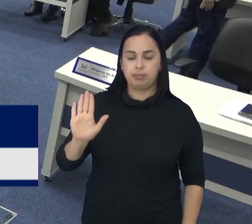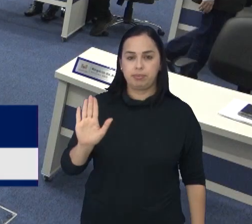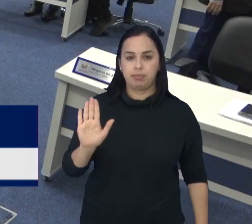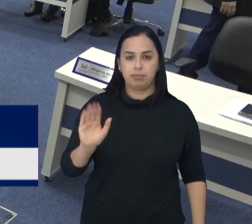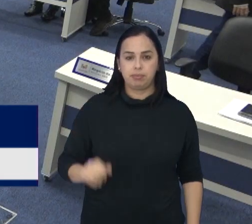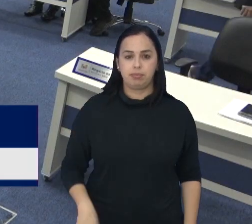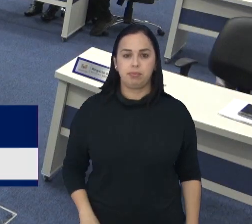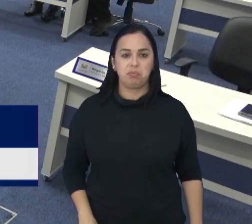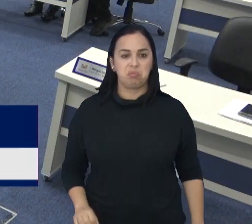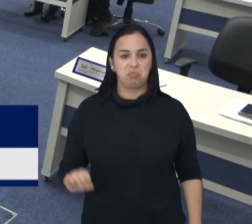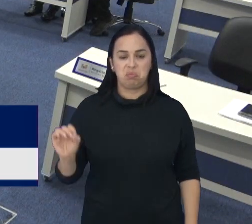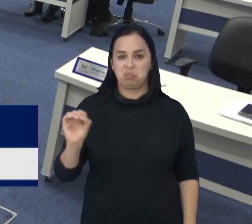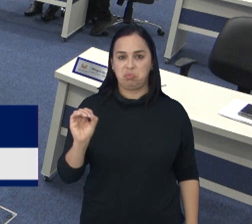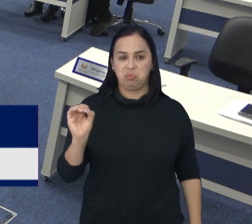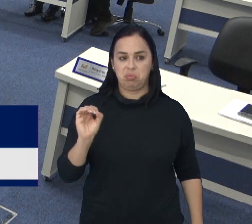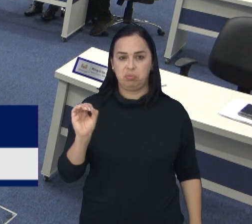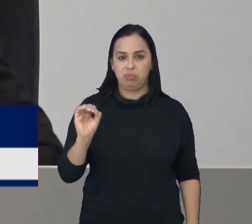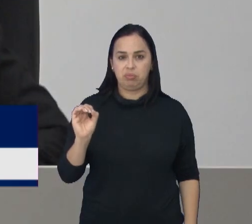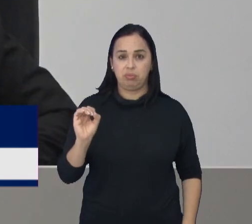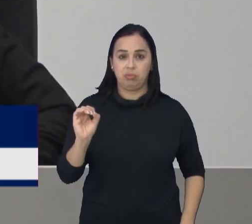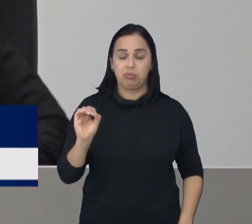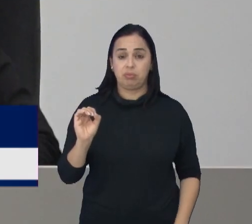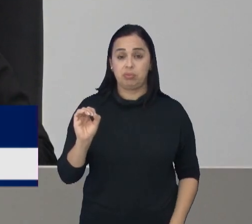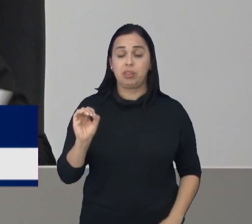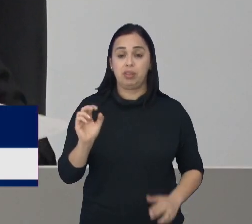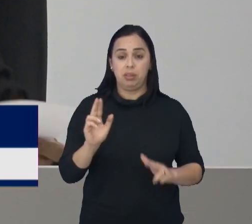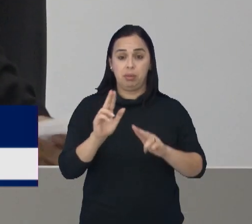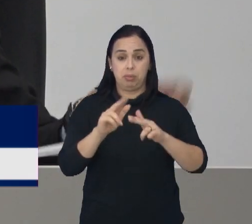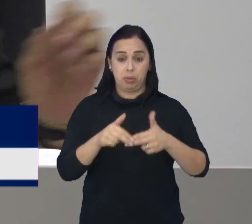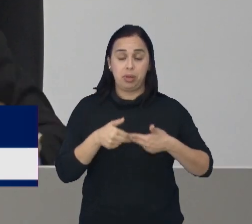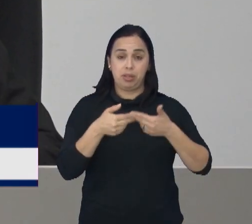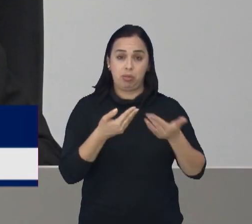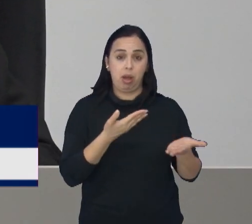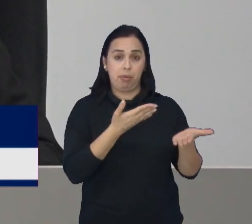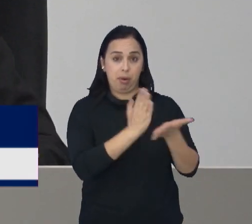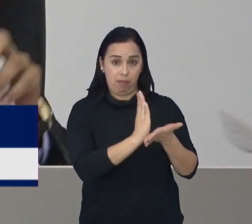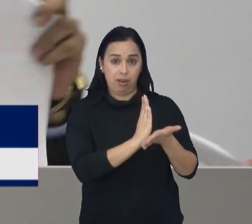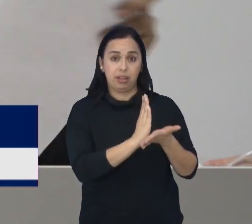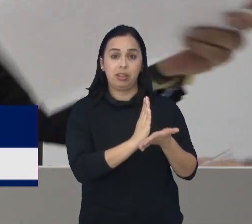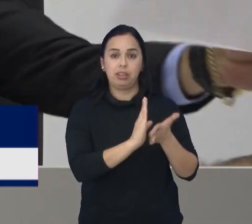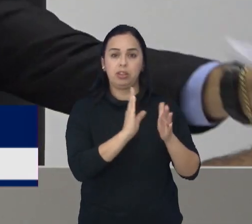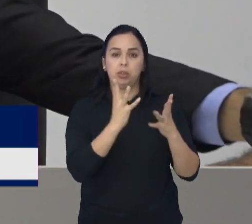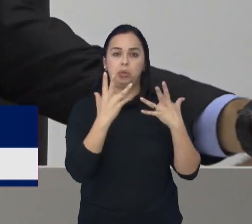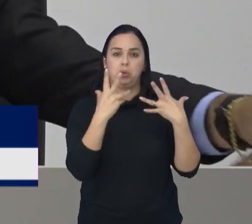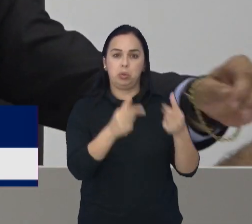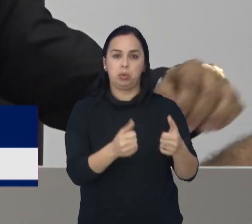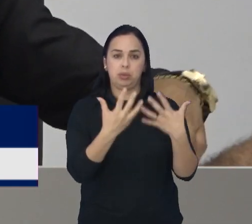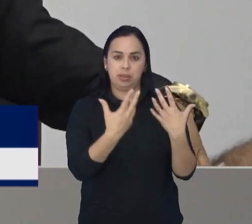manifestem. Nenhum voto contrário, senhor presidente. Sem nenhum voto contrário, está aprovado por unanimidade.